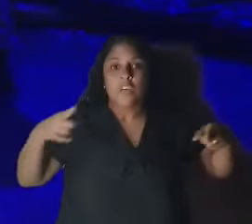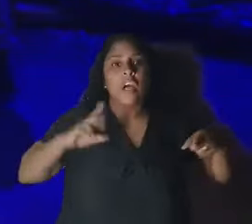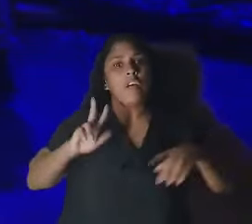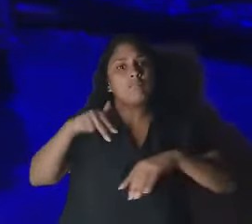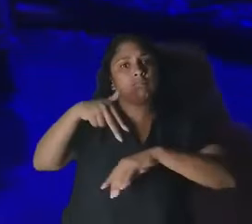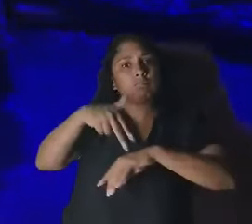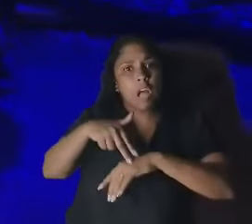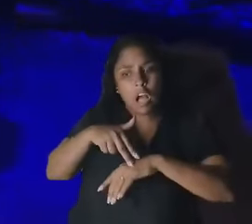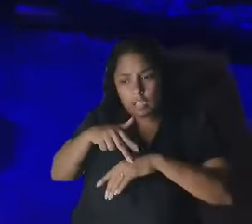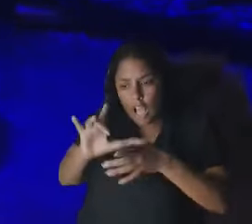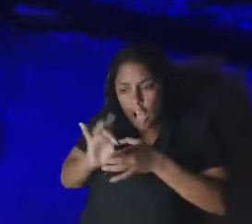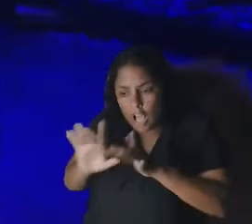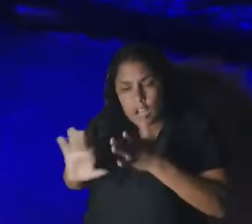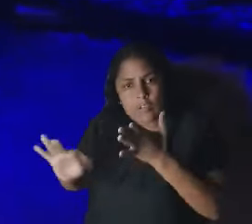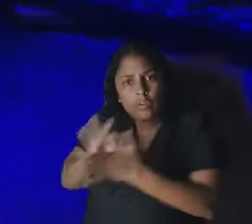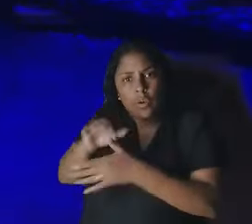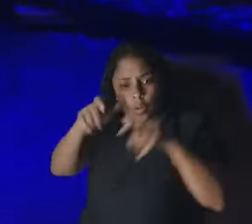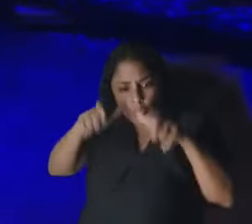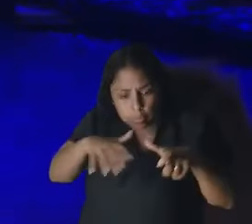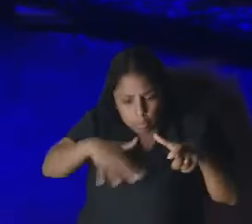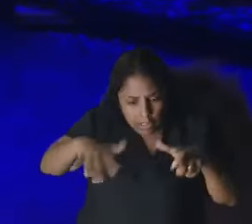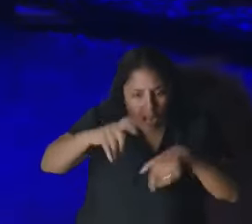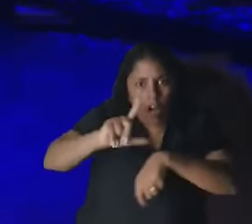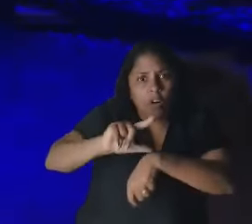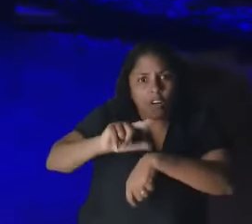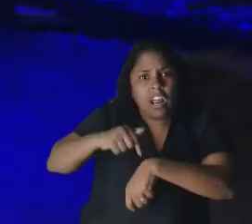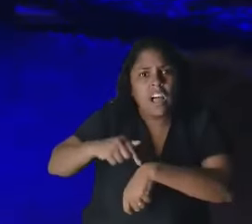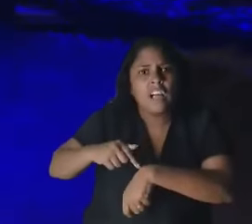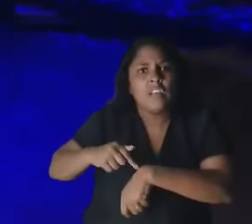aqui uma autorização para usar esse espaço nesse horário.